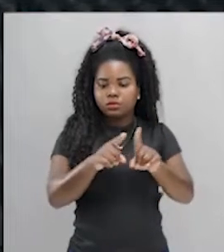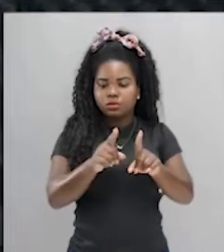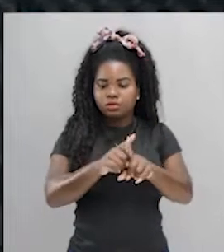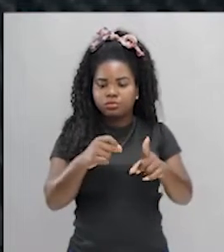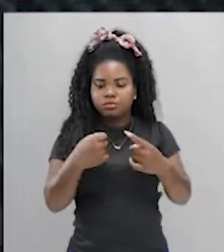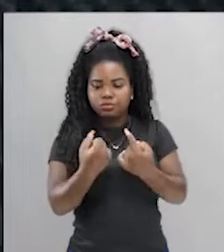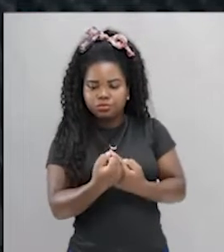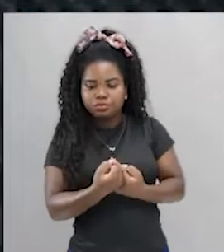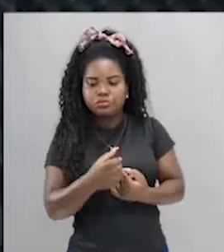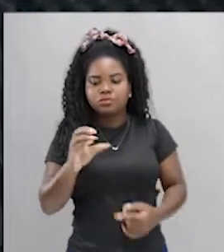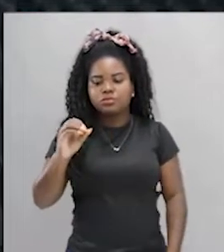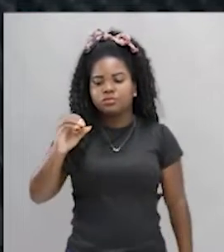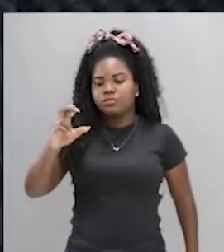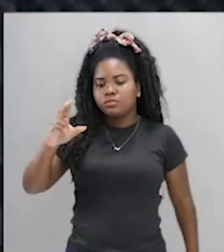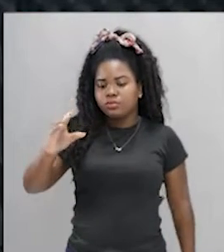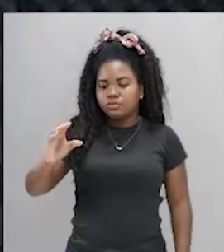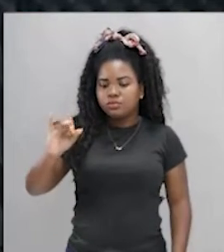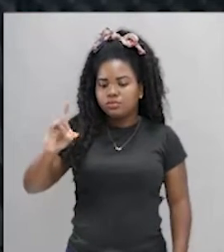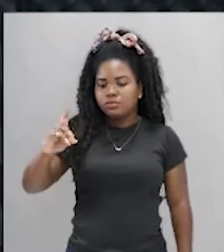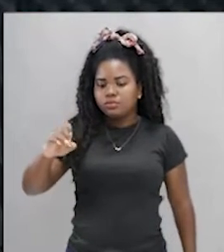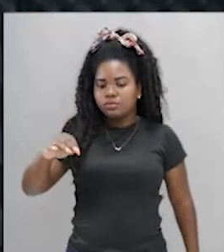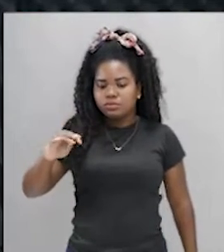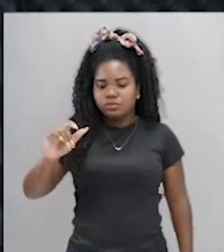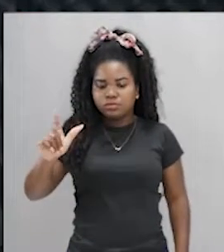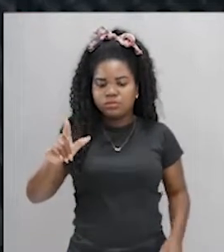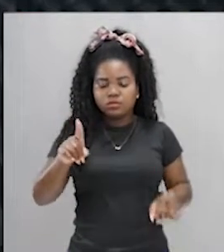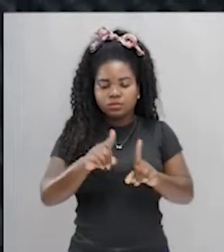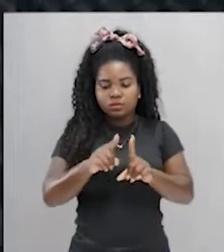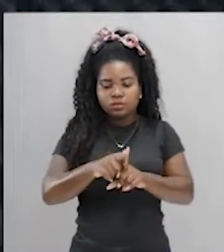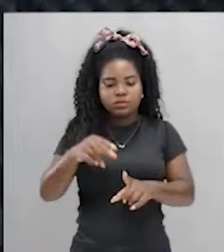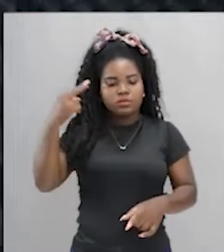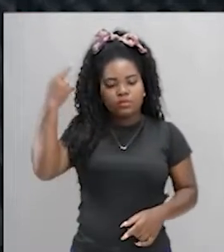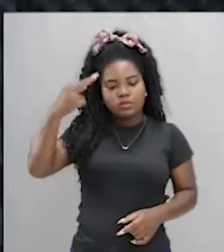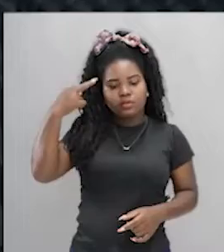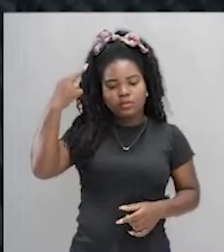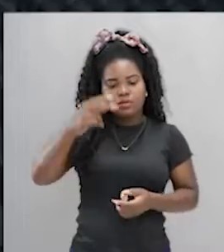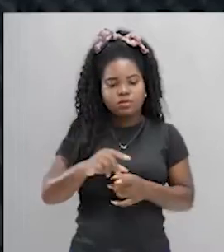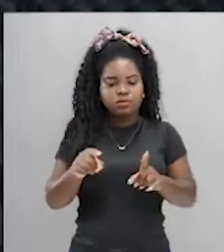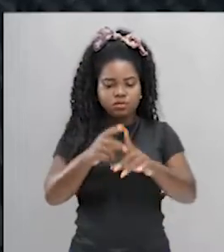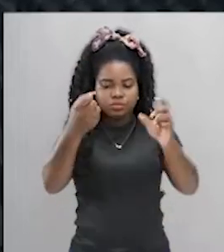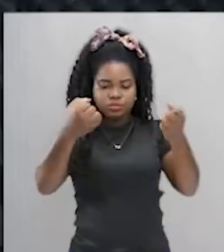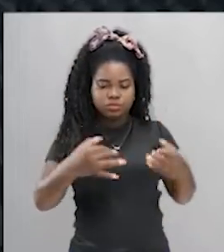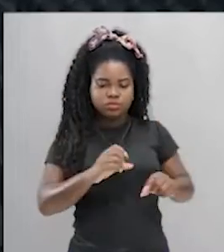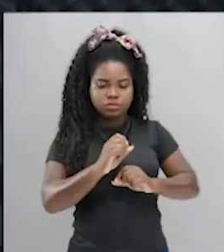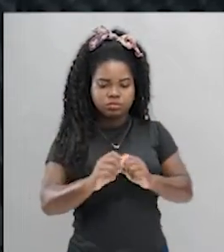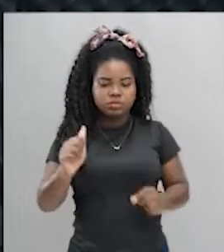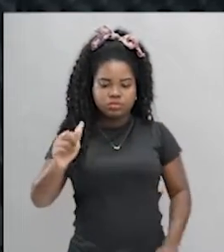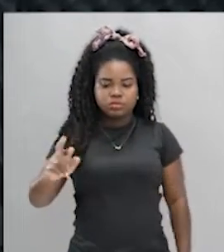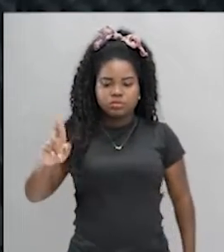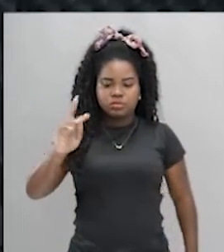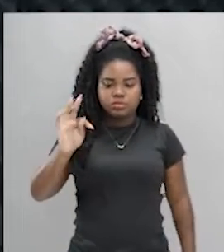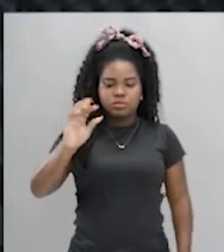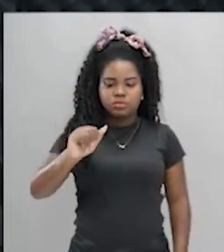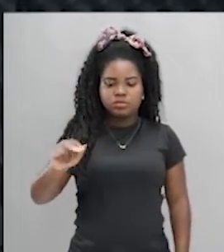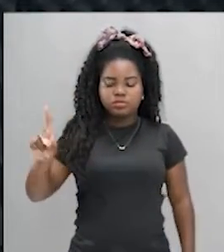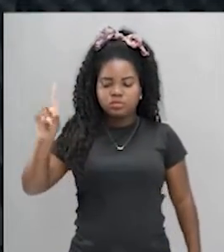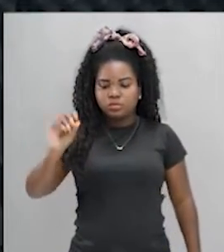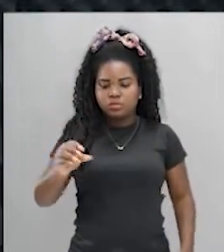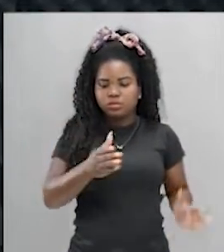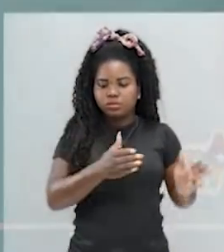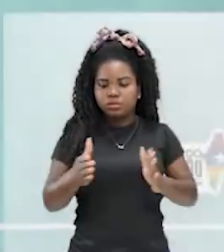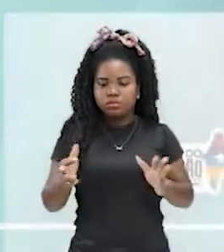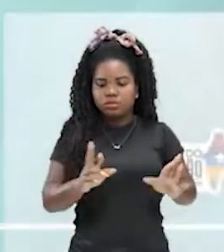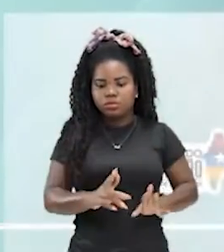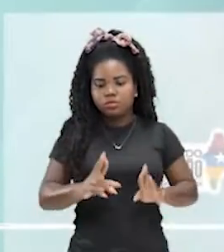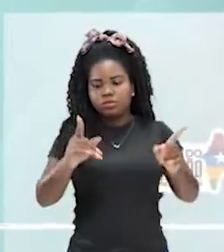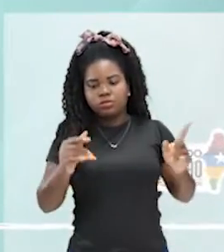mundo ocidental e, mais ainda, ele diz nos livros, né, Artaud e o teatro e seu duplo, que existem processos diferenciados de